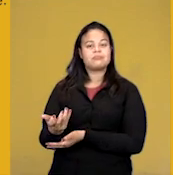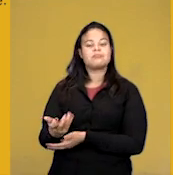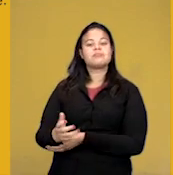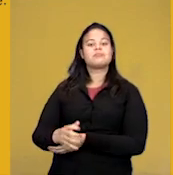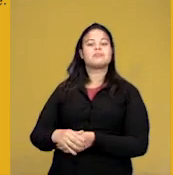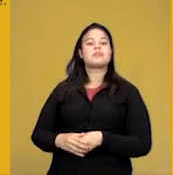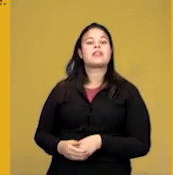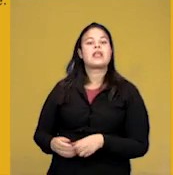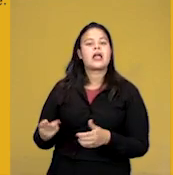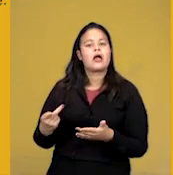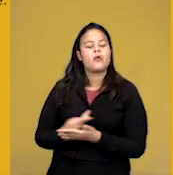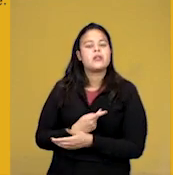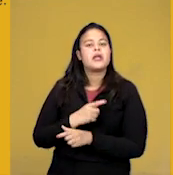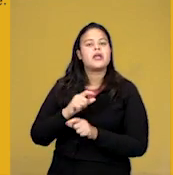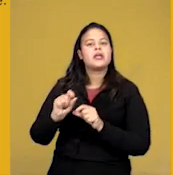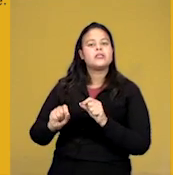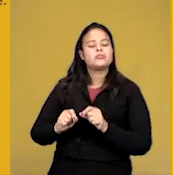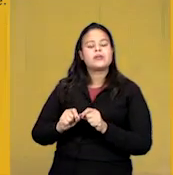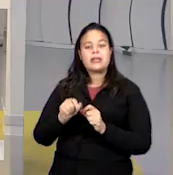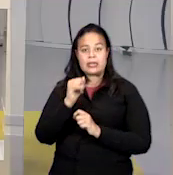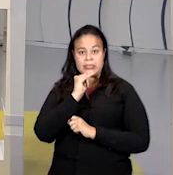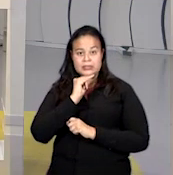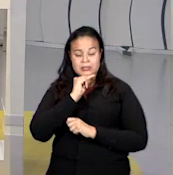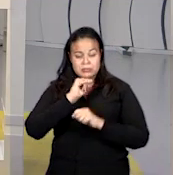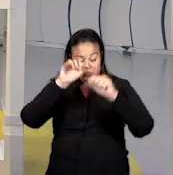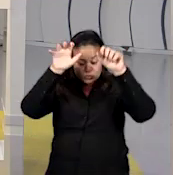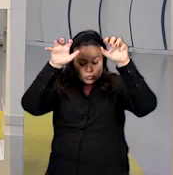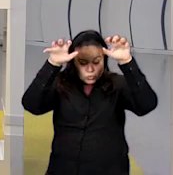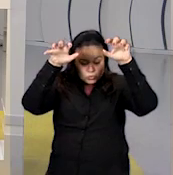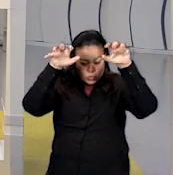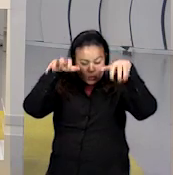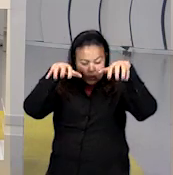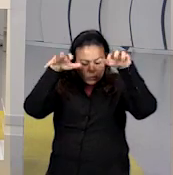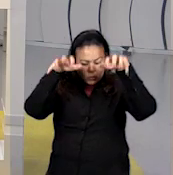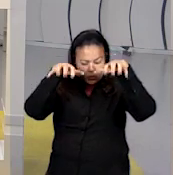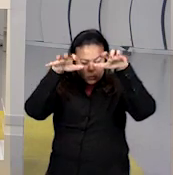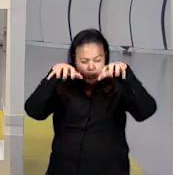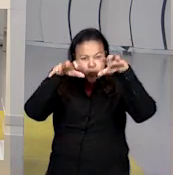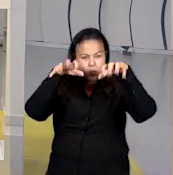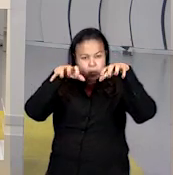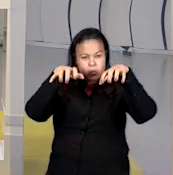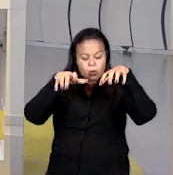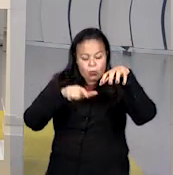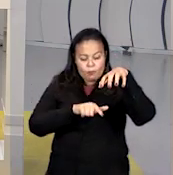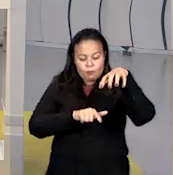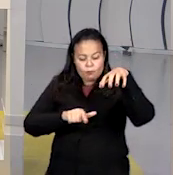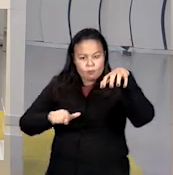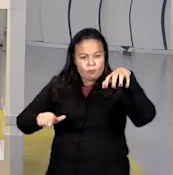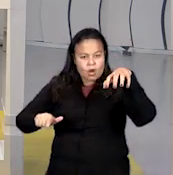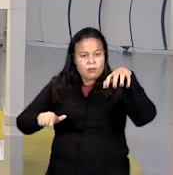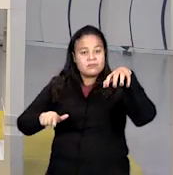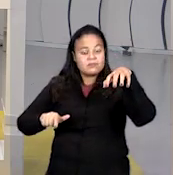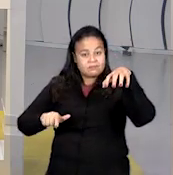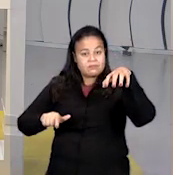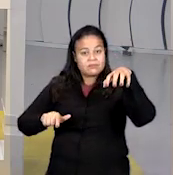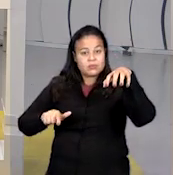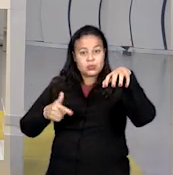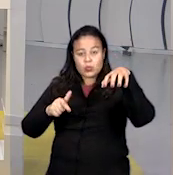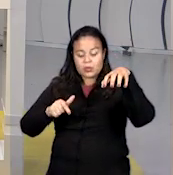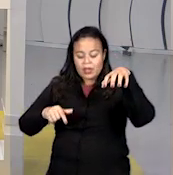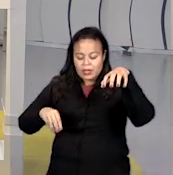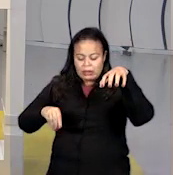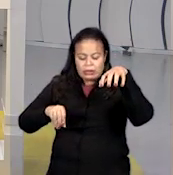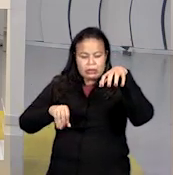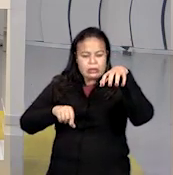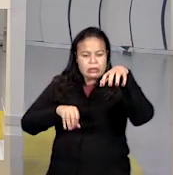a erosão. Quando a chuva cai sobre um solo descoberto, ou seja, que não tem